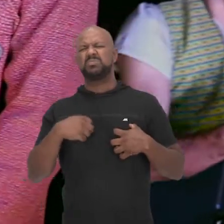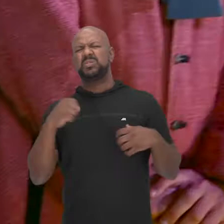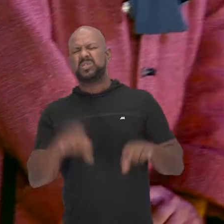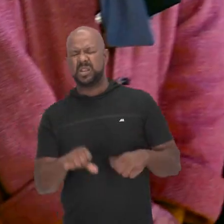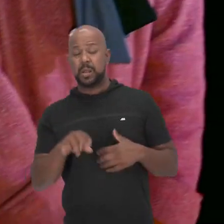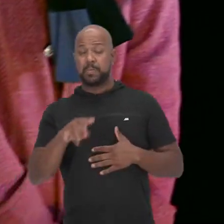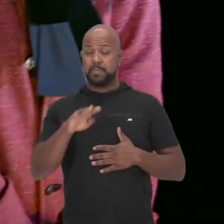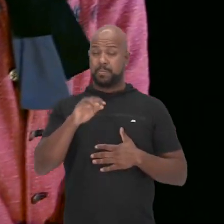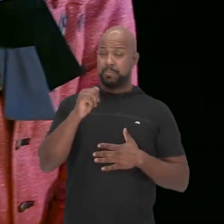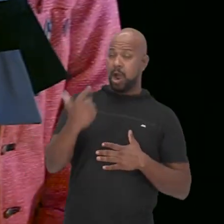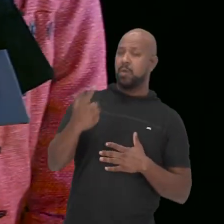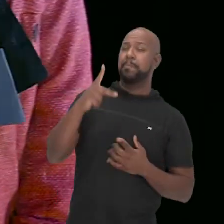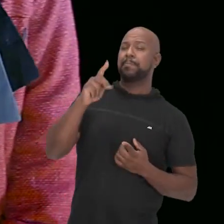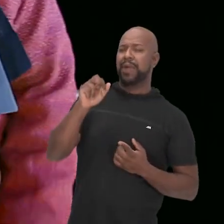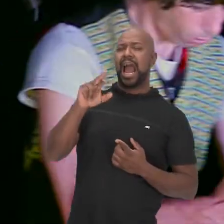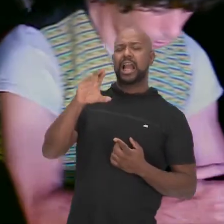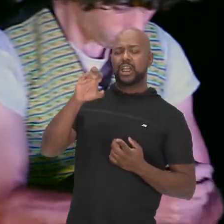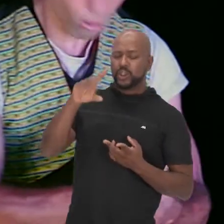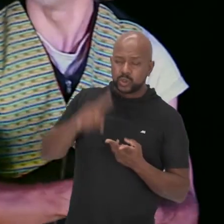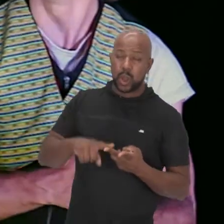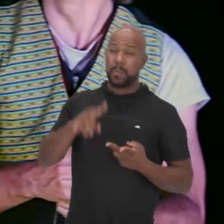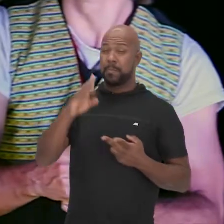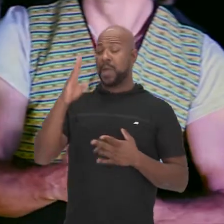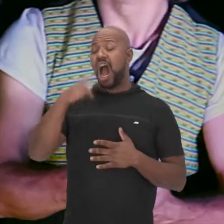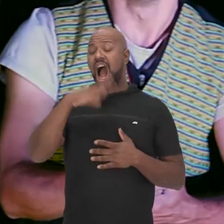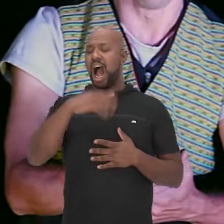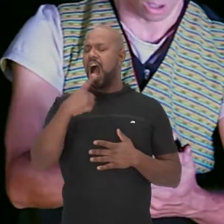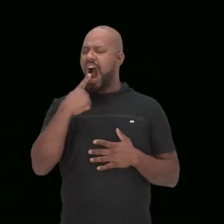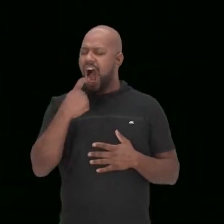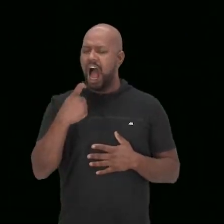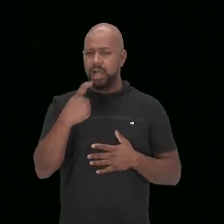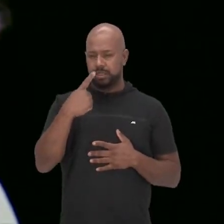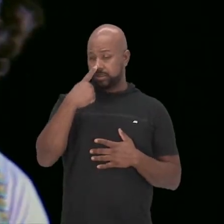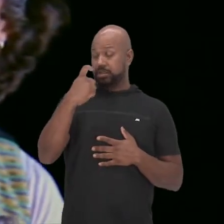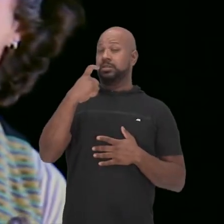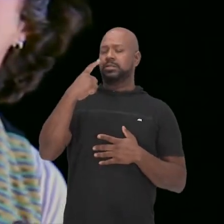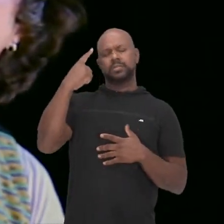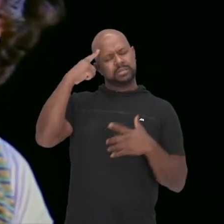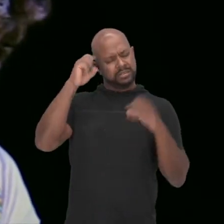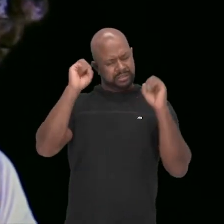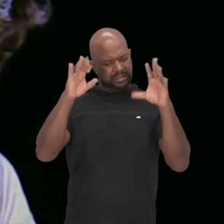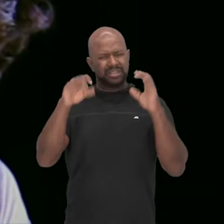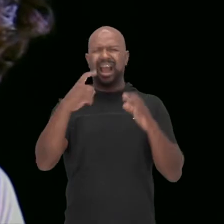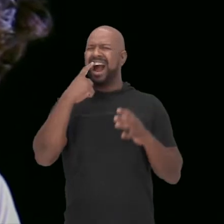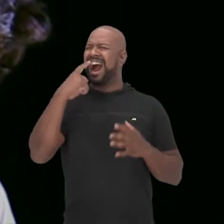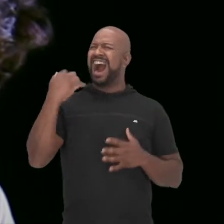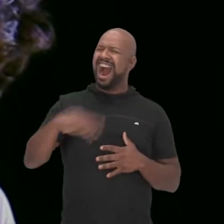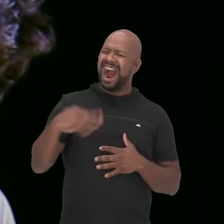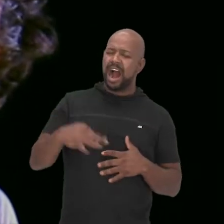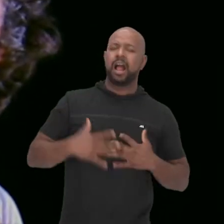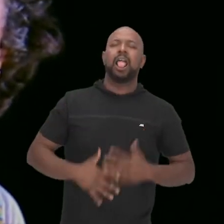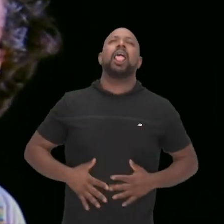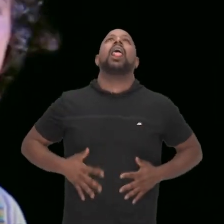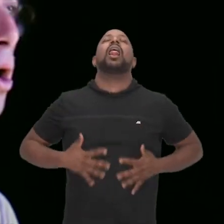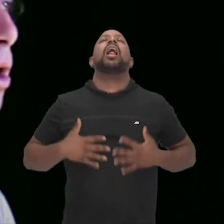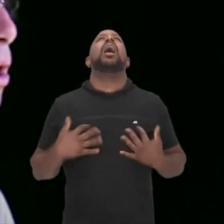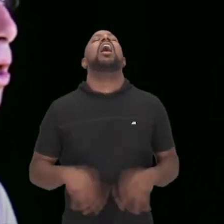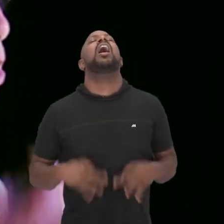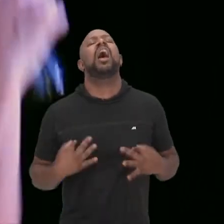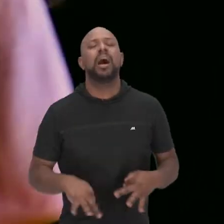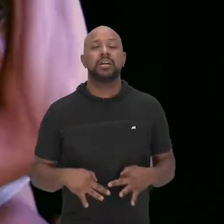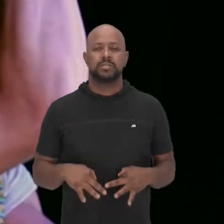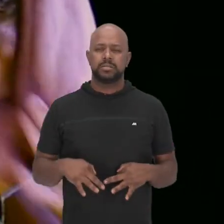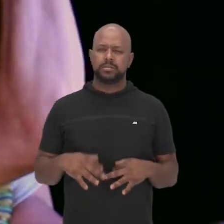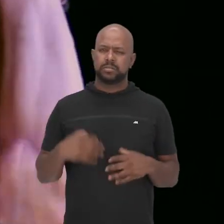Chagas, mal de Parkinson, mal hálito, dor de cabeça, dor de dente, dor de barriga,